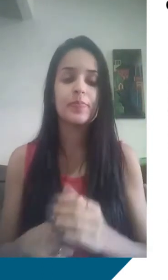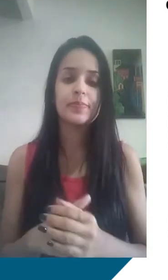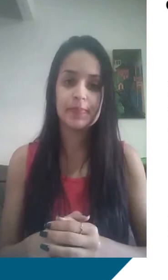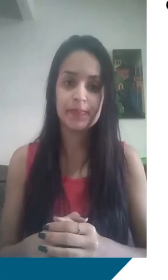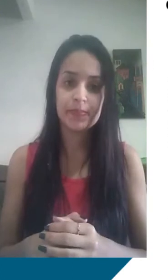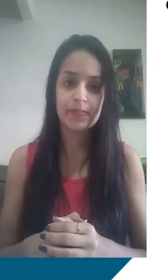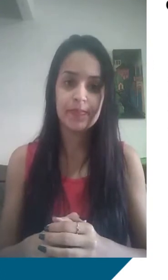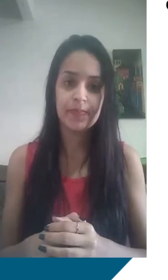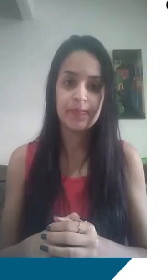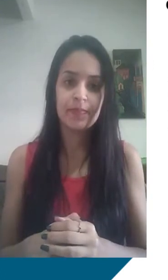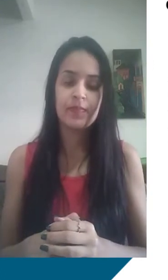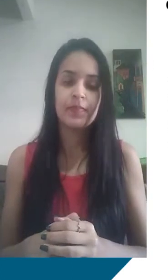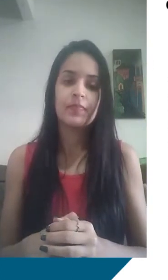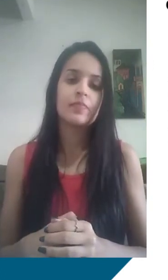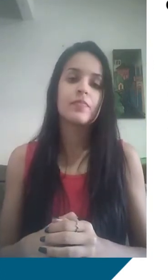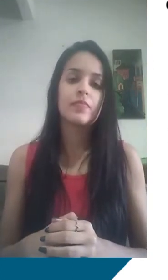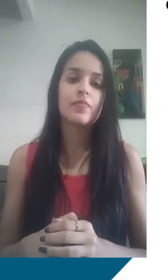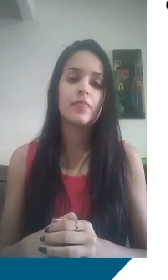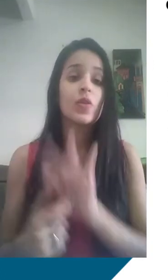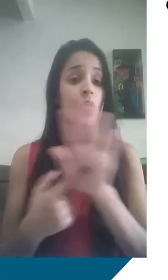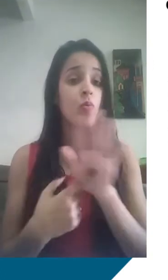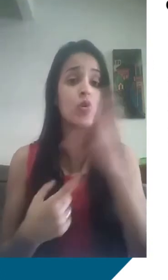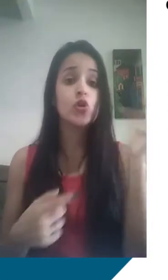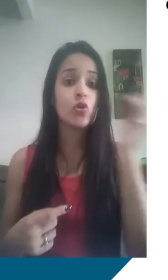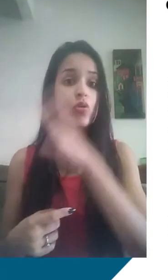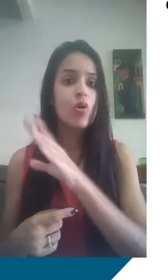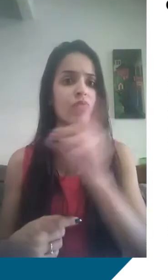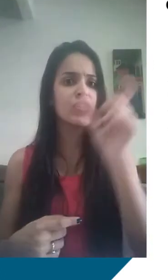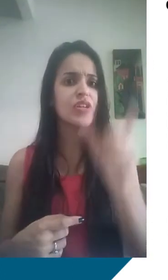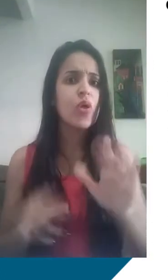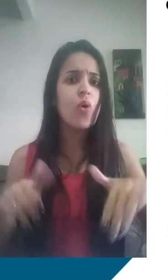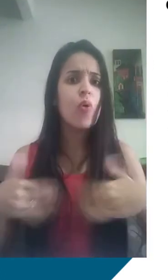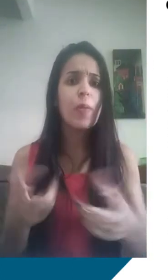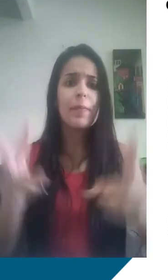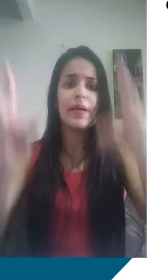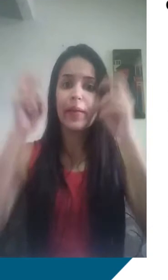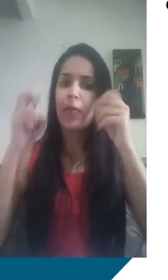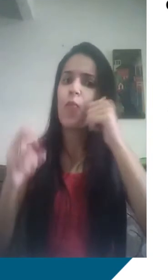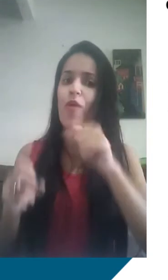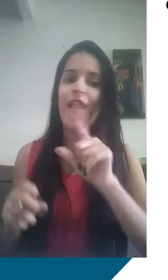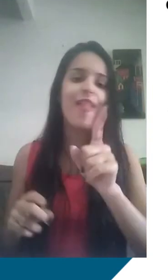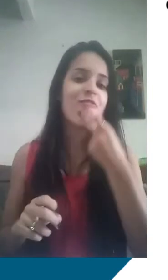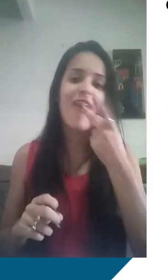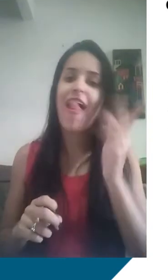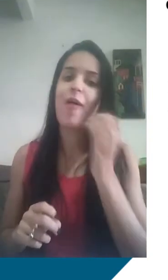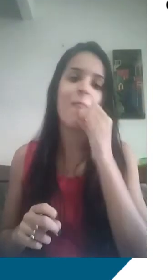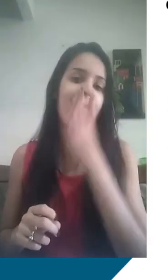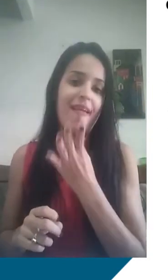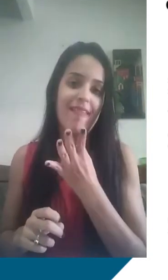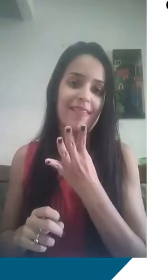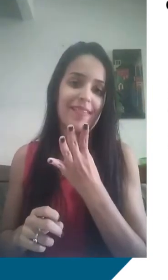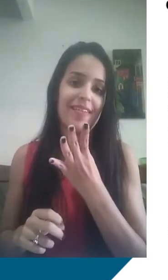elemento marca o momento em que o narrador introduz uma nova observação ao ter percebido que as moças não estavam elogiando, mas